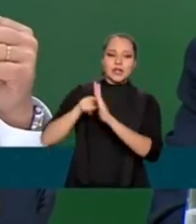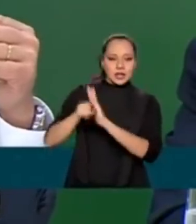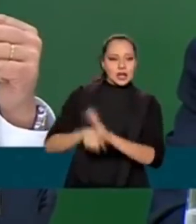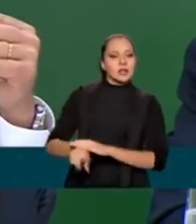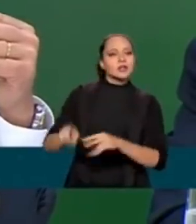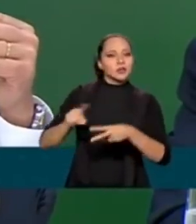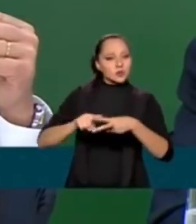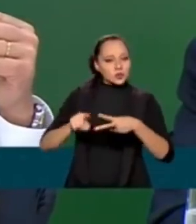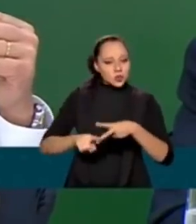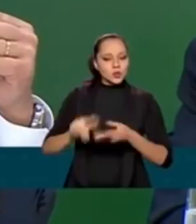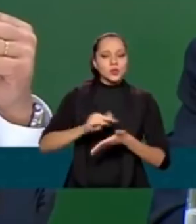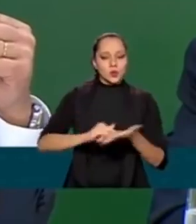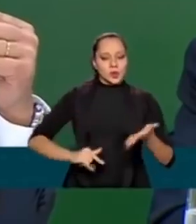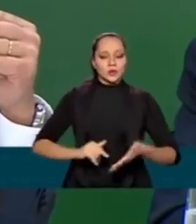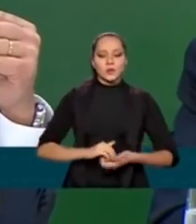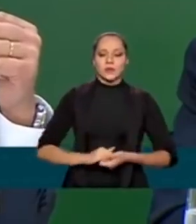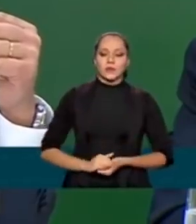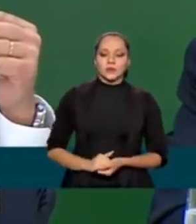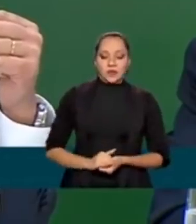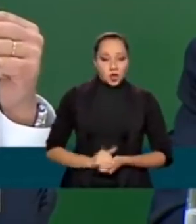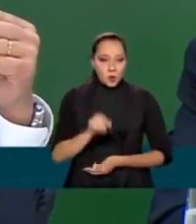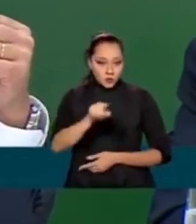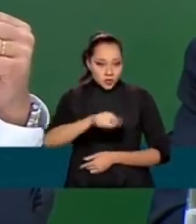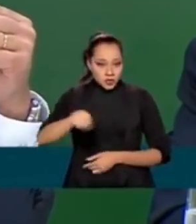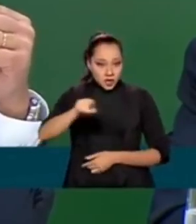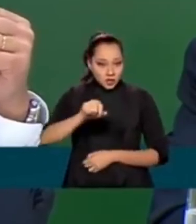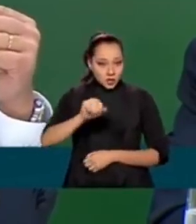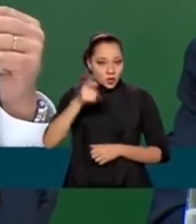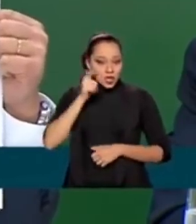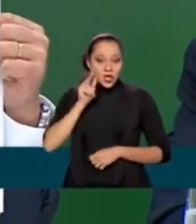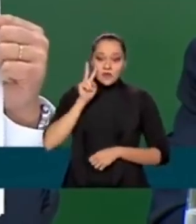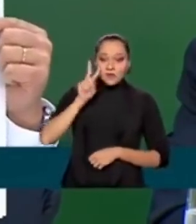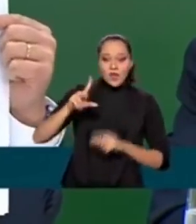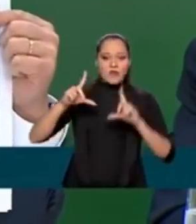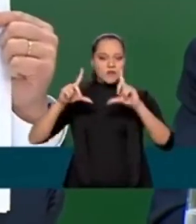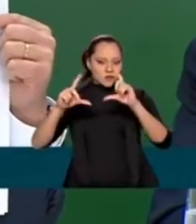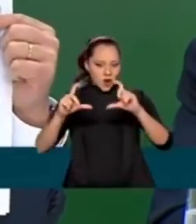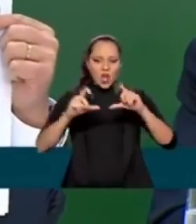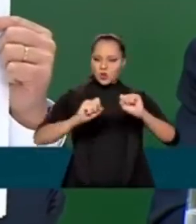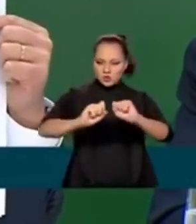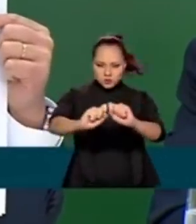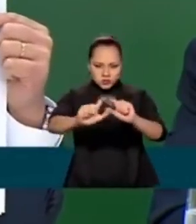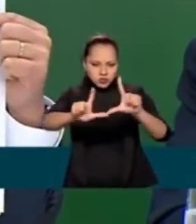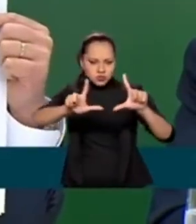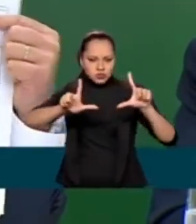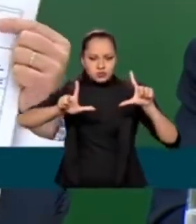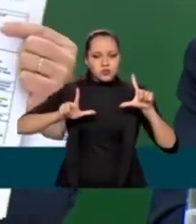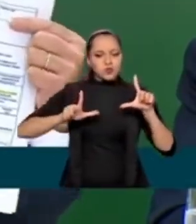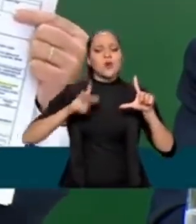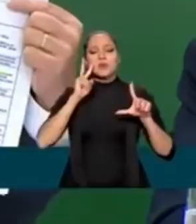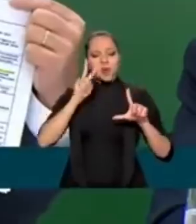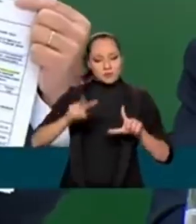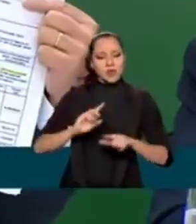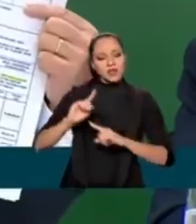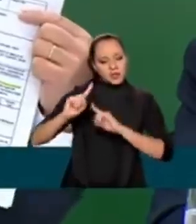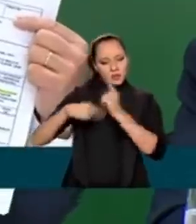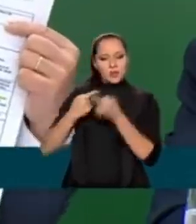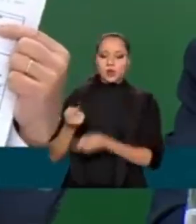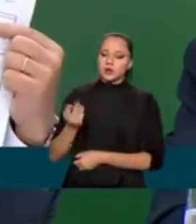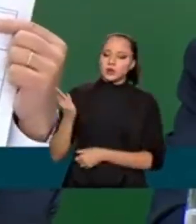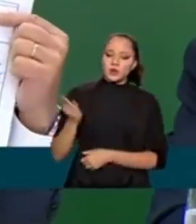dois documentos. Como vocês podem ver, fotografem e ampliem. O Dr. Elcio vai